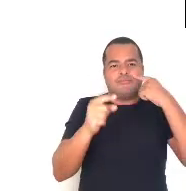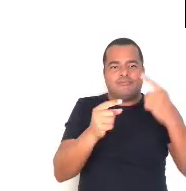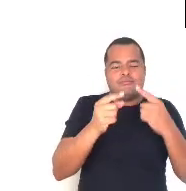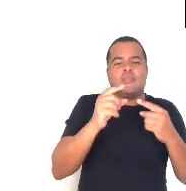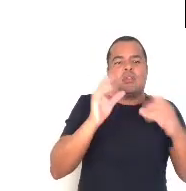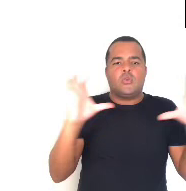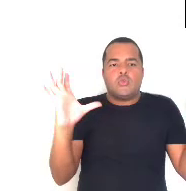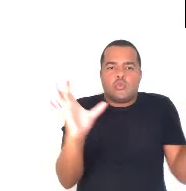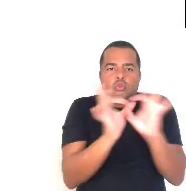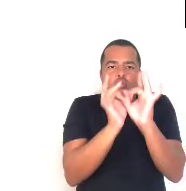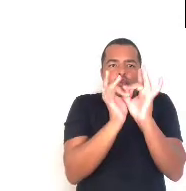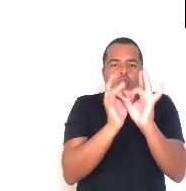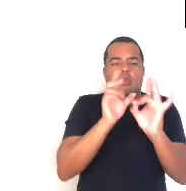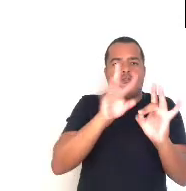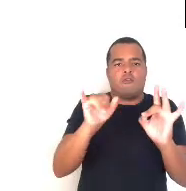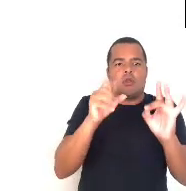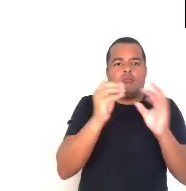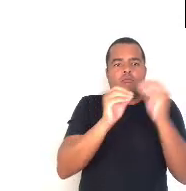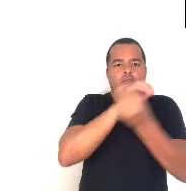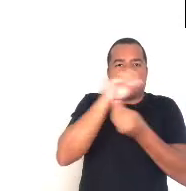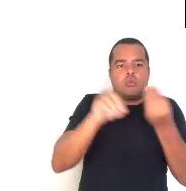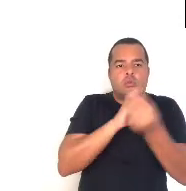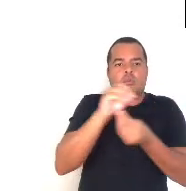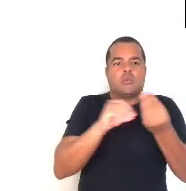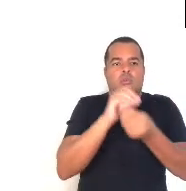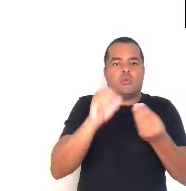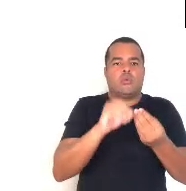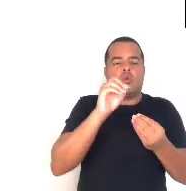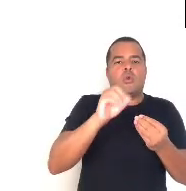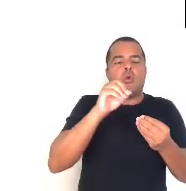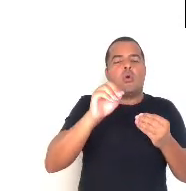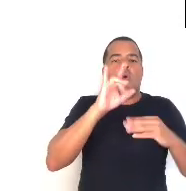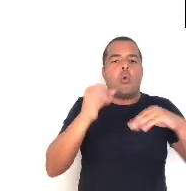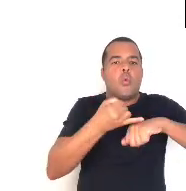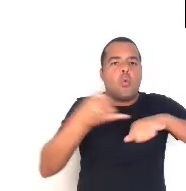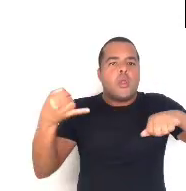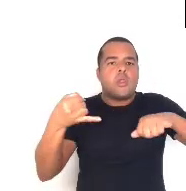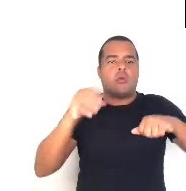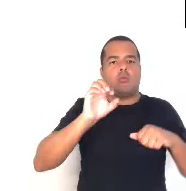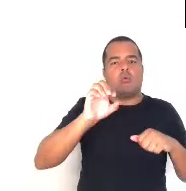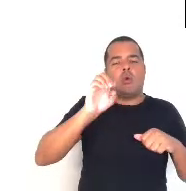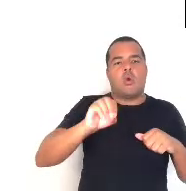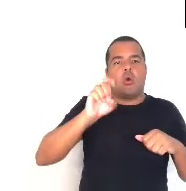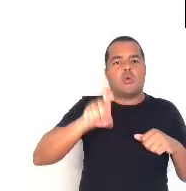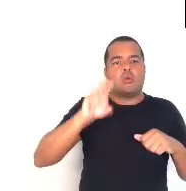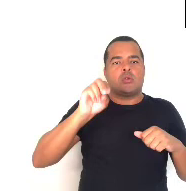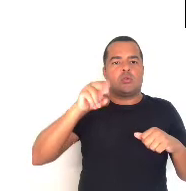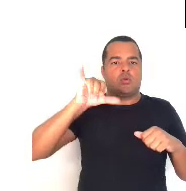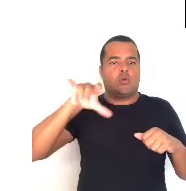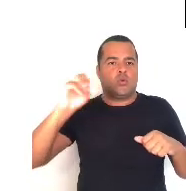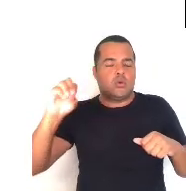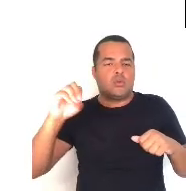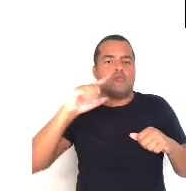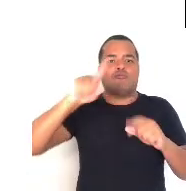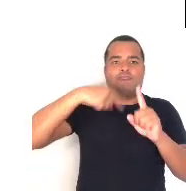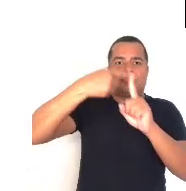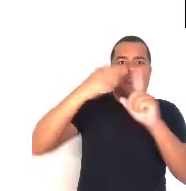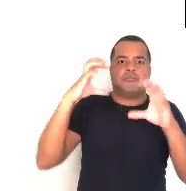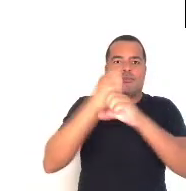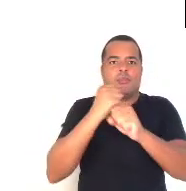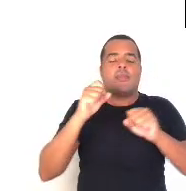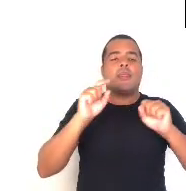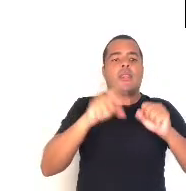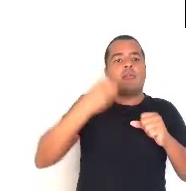esse grupo ele liga-se todo a esse carbono, ele vai estar aí formando o íon oxônio, que é quando eu tenho um oxigênio com carga parcial